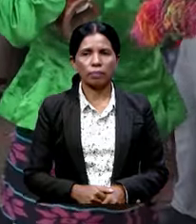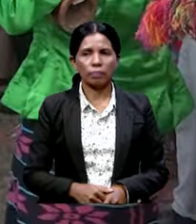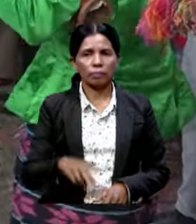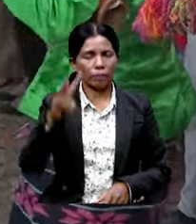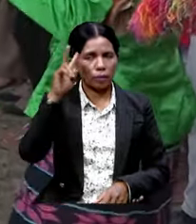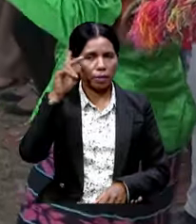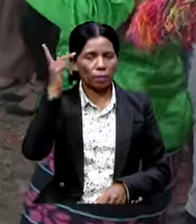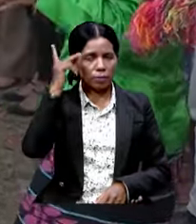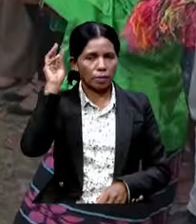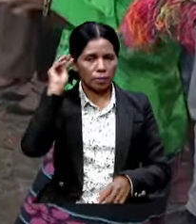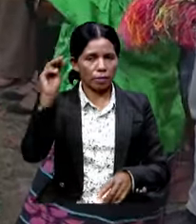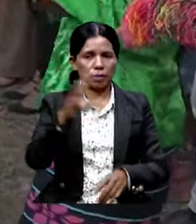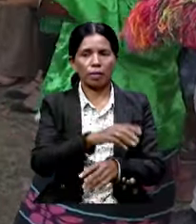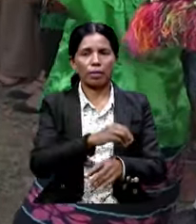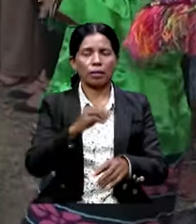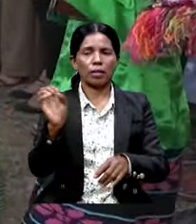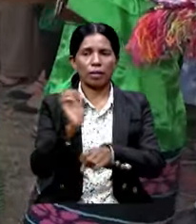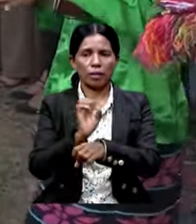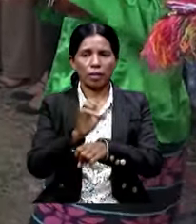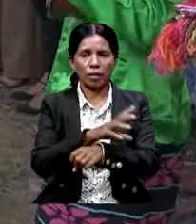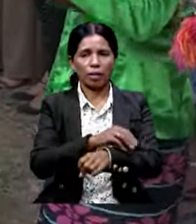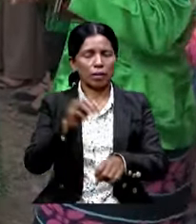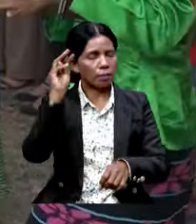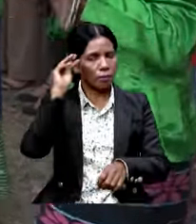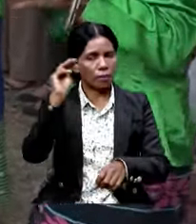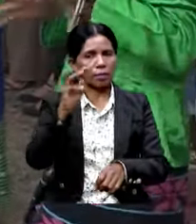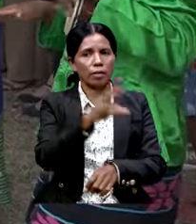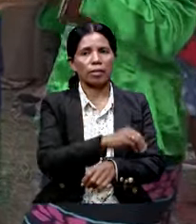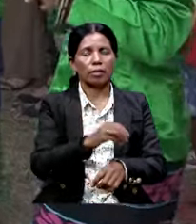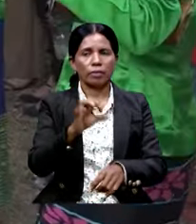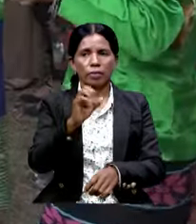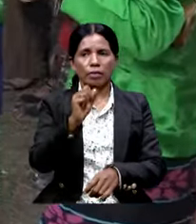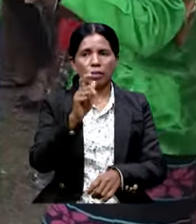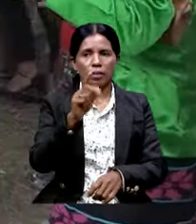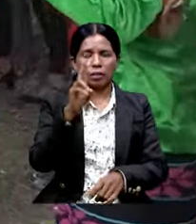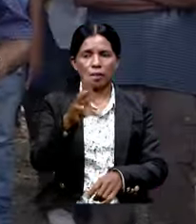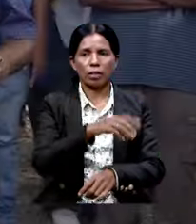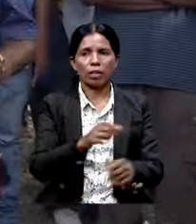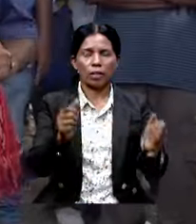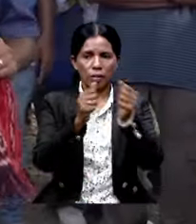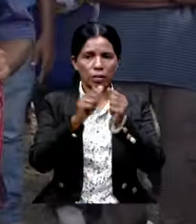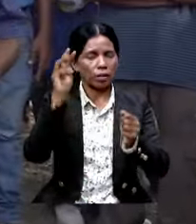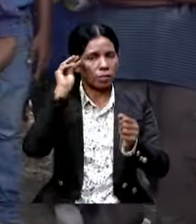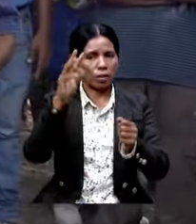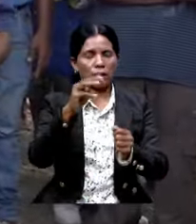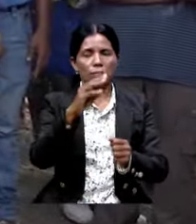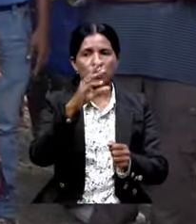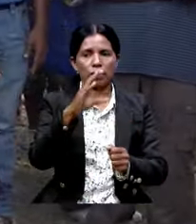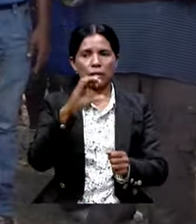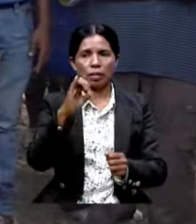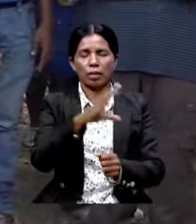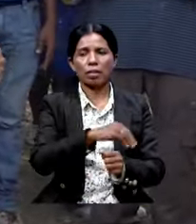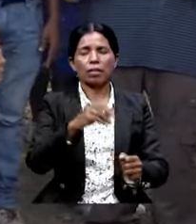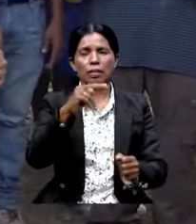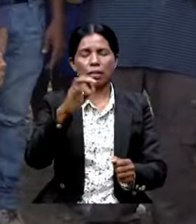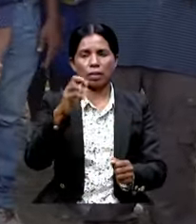Vice-primeiro-ministro, ministro coordenador assunto econômico, no ministro turismo no ambiente Francisco Albuadilay, junto com ministro comércio e indústria Nino Pereira,